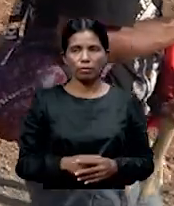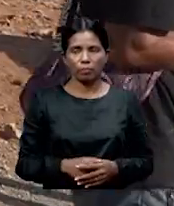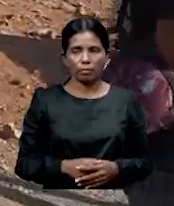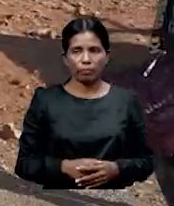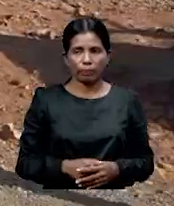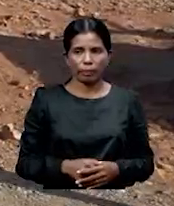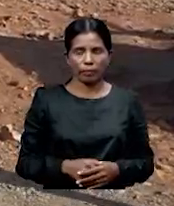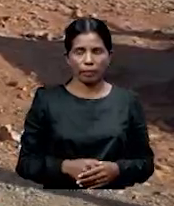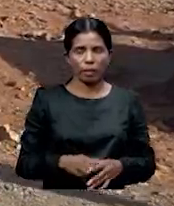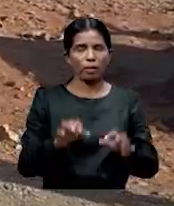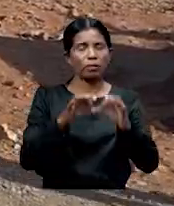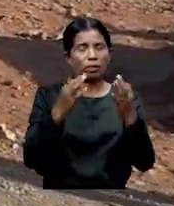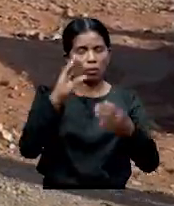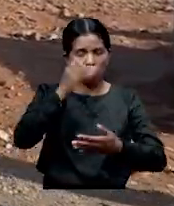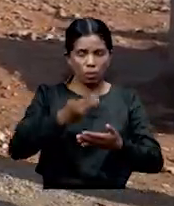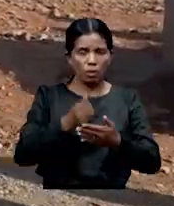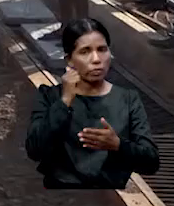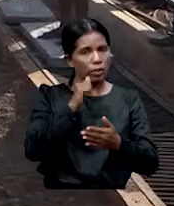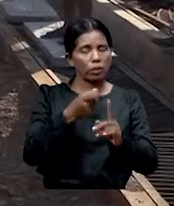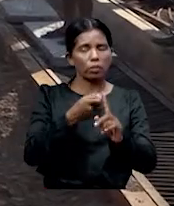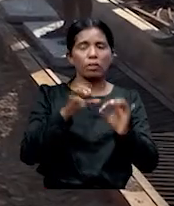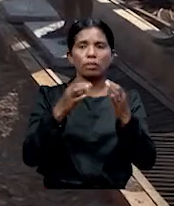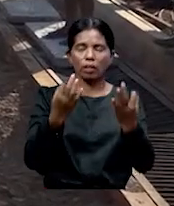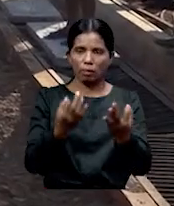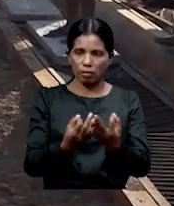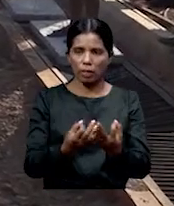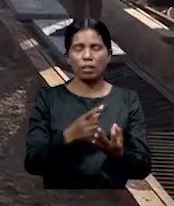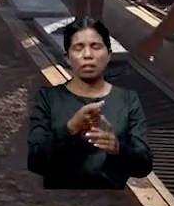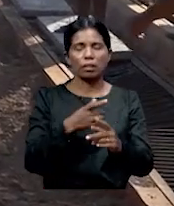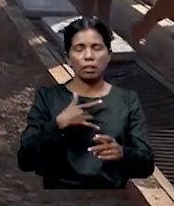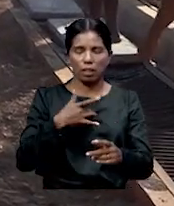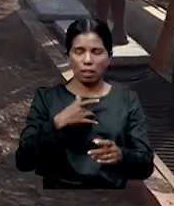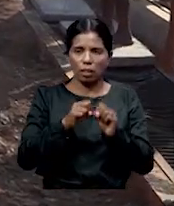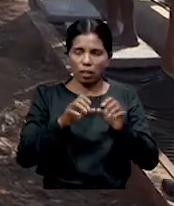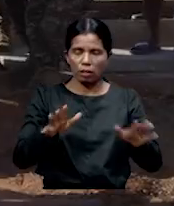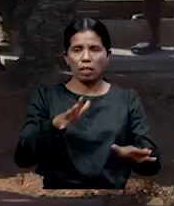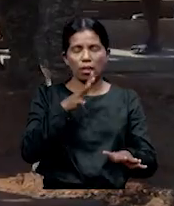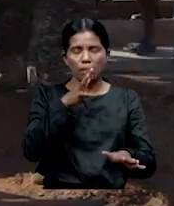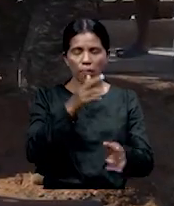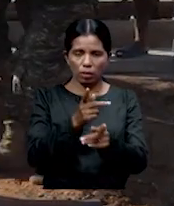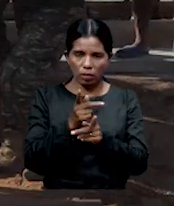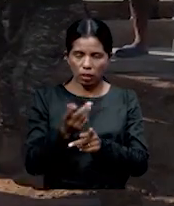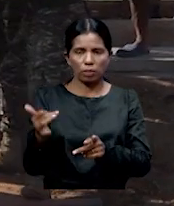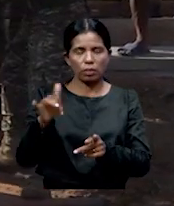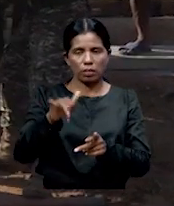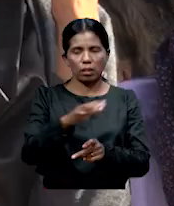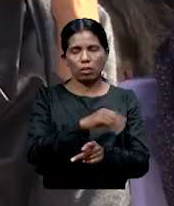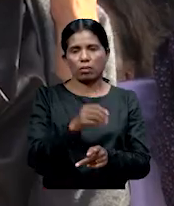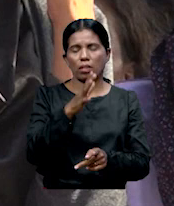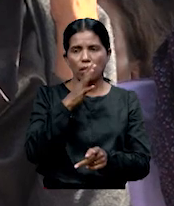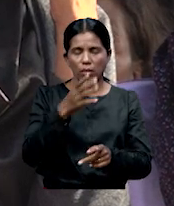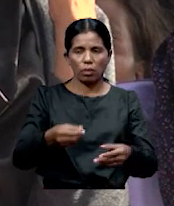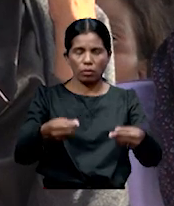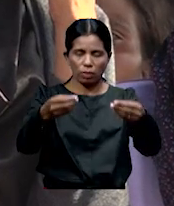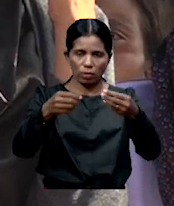Um feito Rússia e família Matebia, Joanina da Costa, senti lá com Tebes, e não ida nebe cuidado Sira, no inan ida nebe fomos